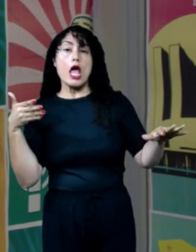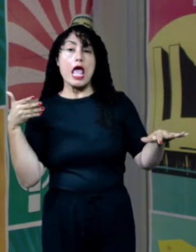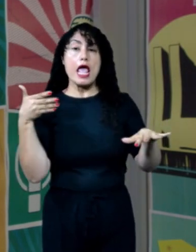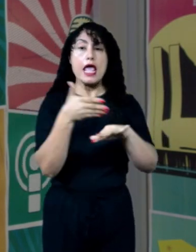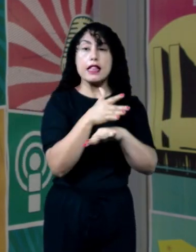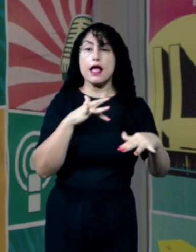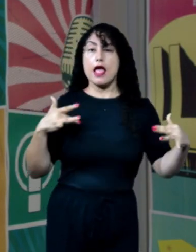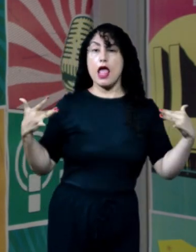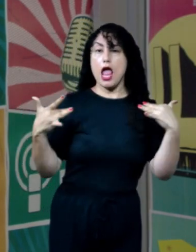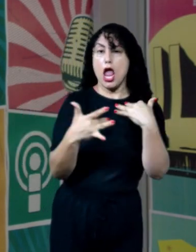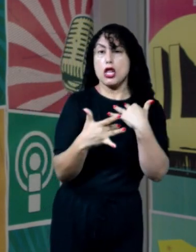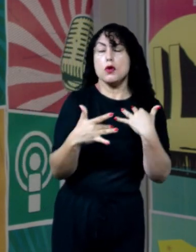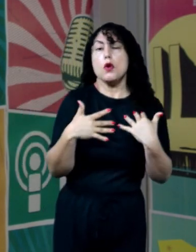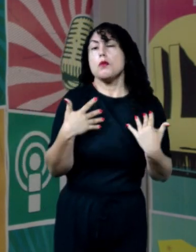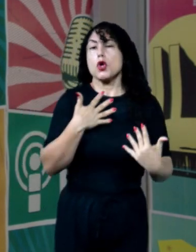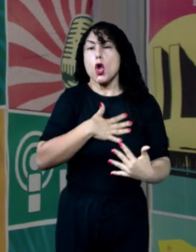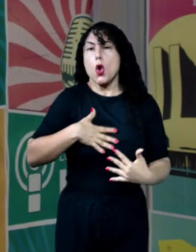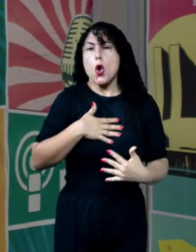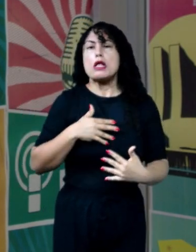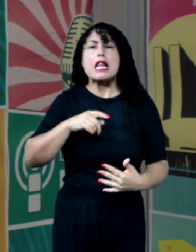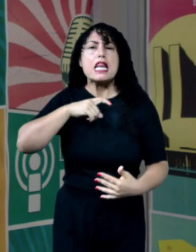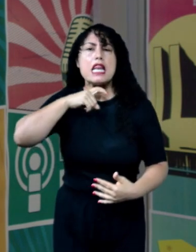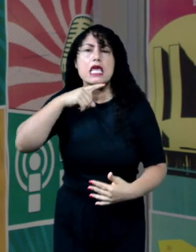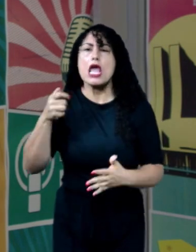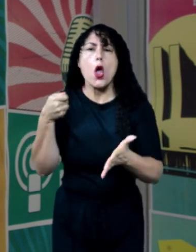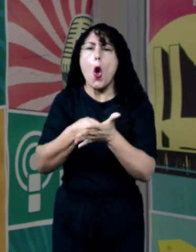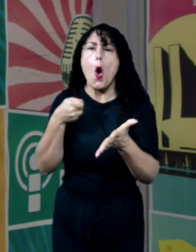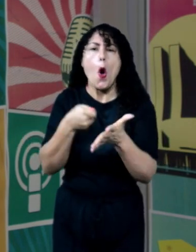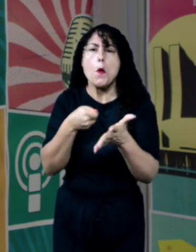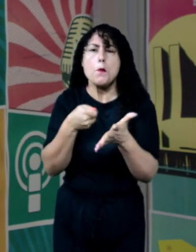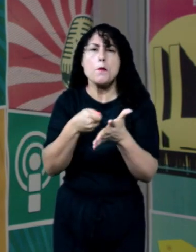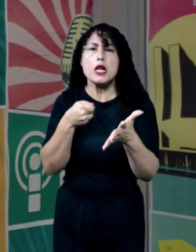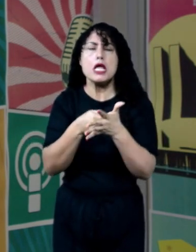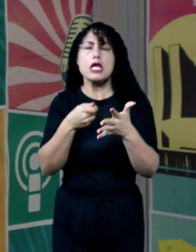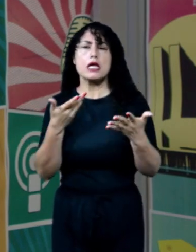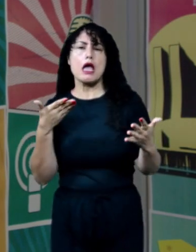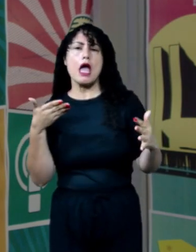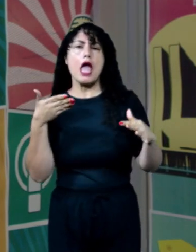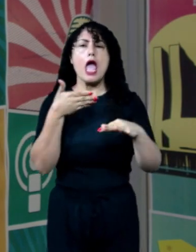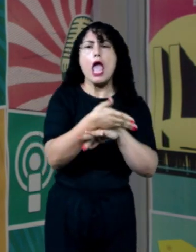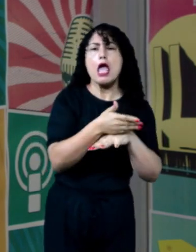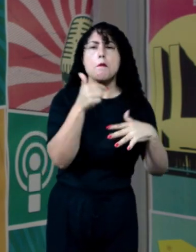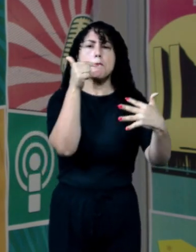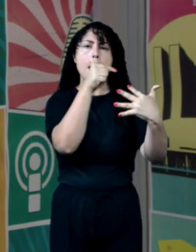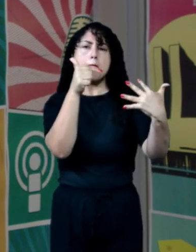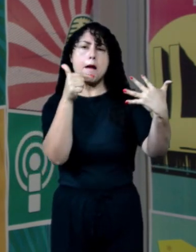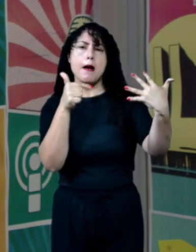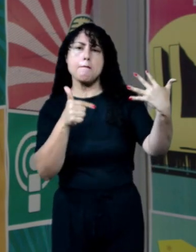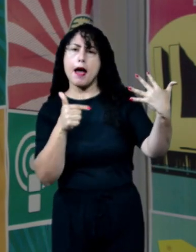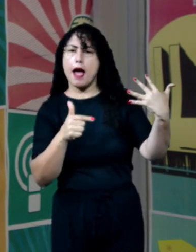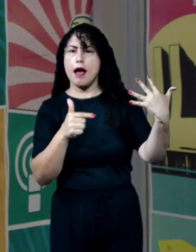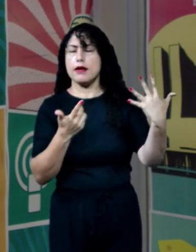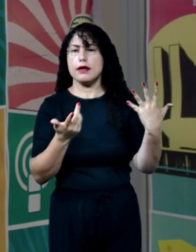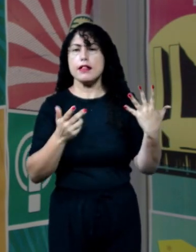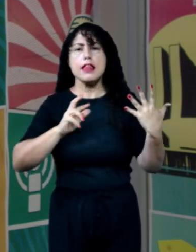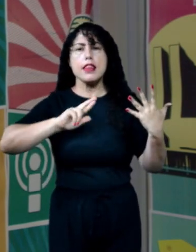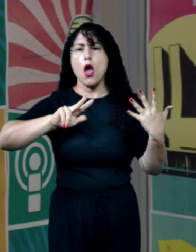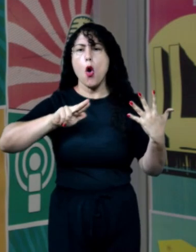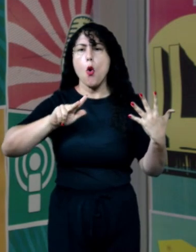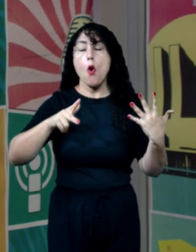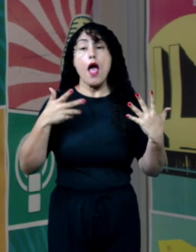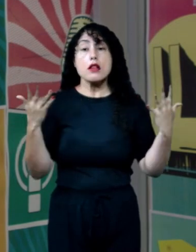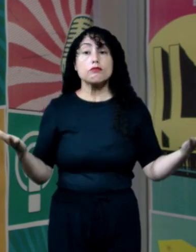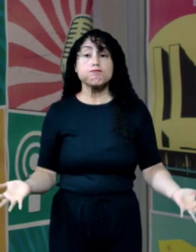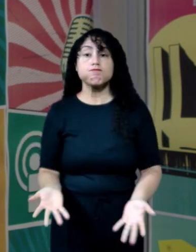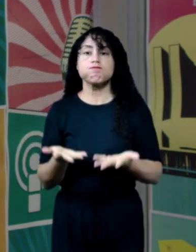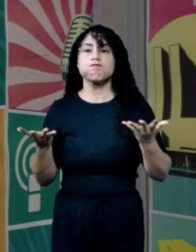gostam. Ninguém as obriga a fazer uma conta na rede A, B ou C. Pelo contrário, elas são